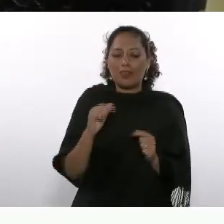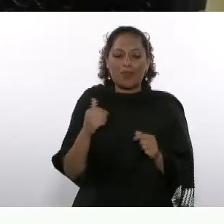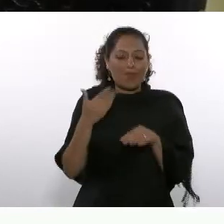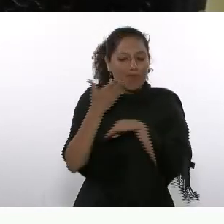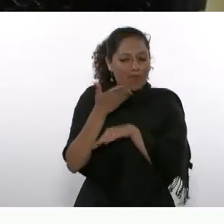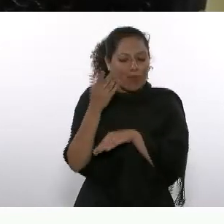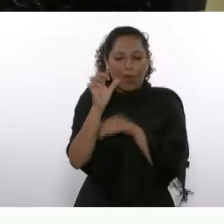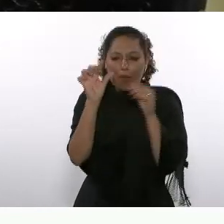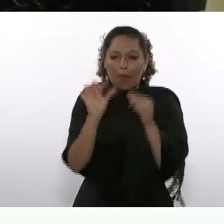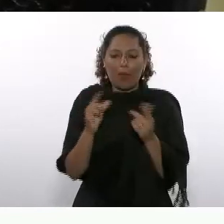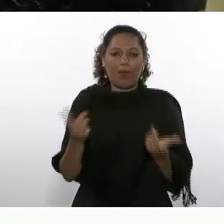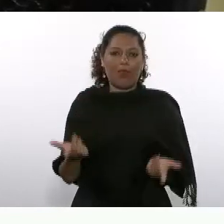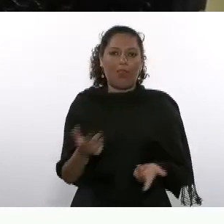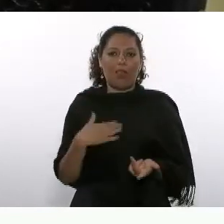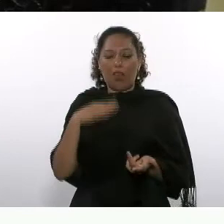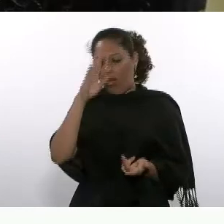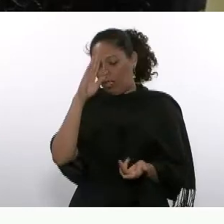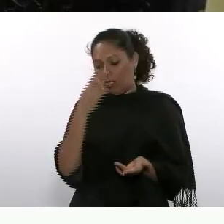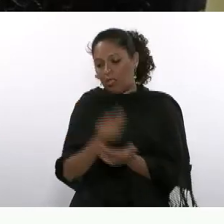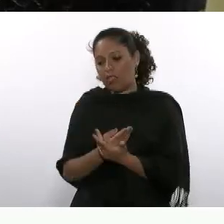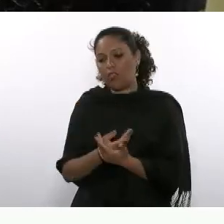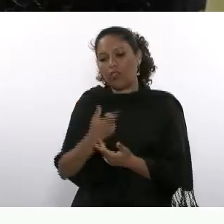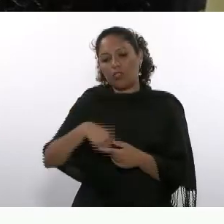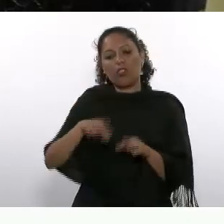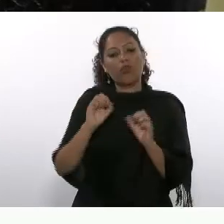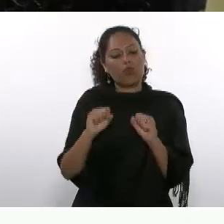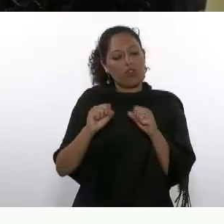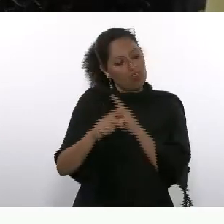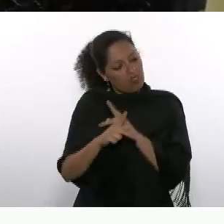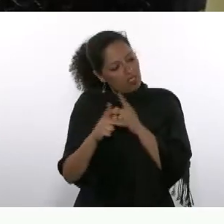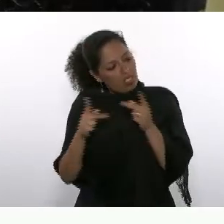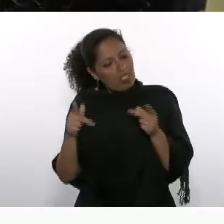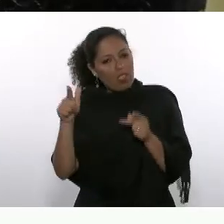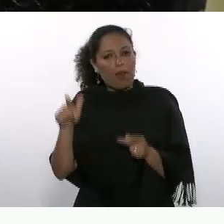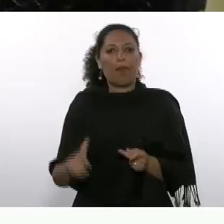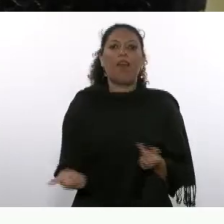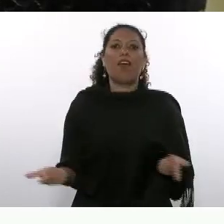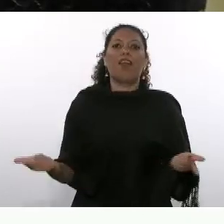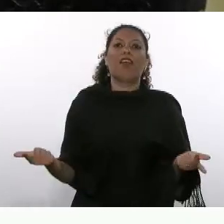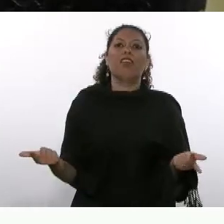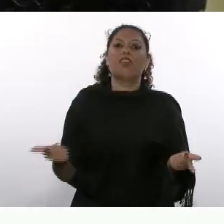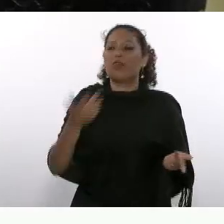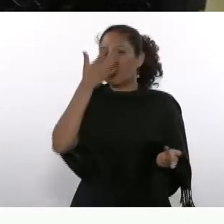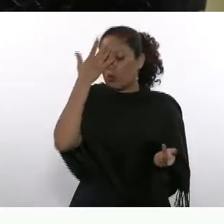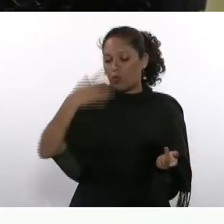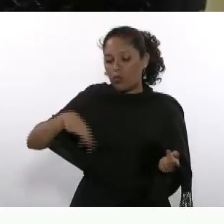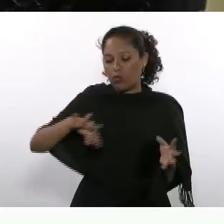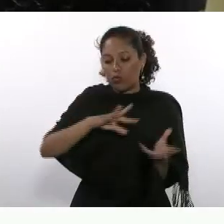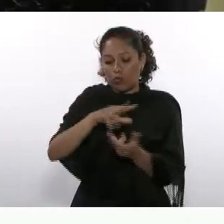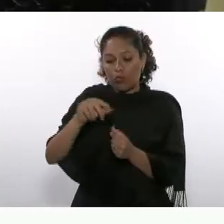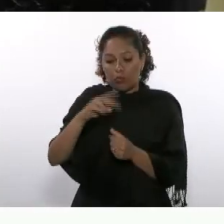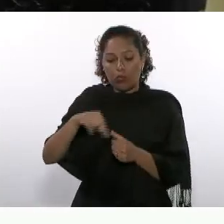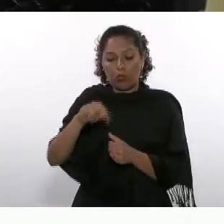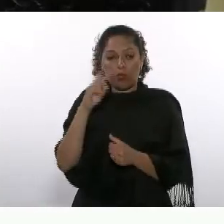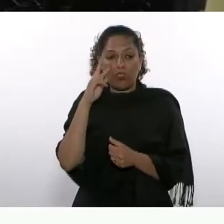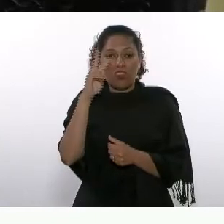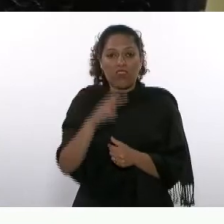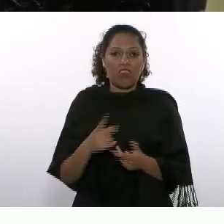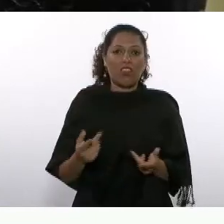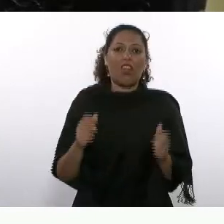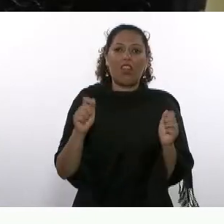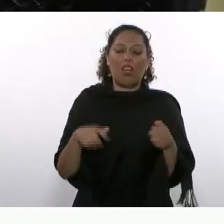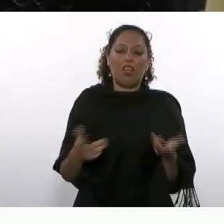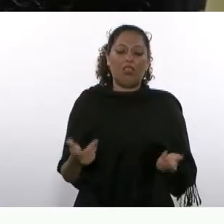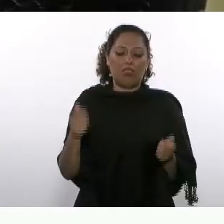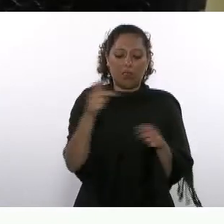pouco. Eu tenho convicção que isso seria objeto de visitação e atração de gente do mundo inteiro e principalmente do Brasil. Isso é